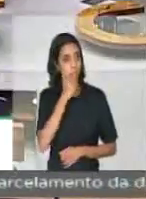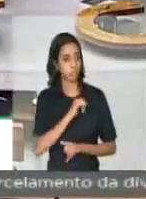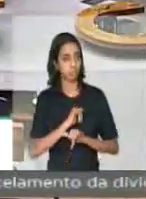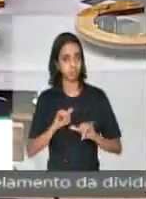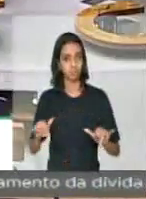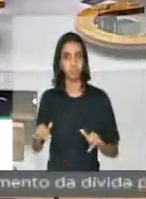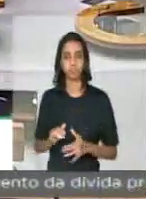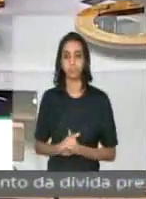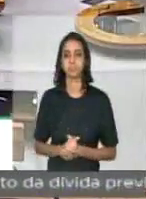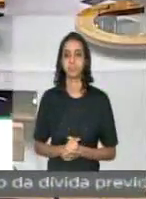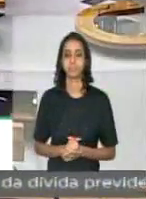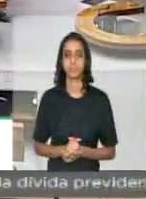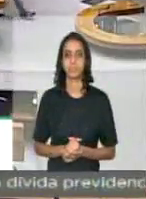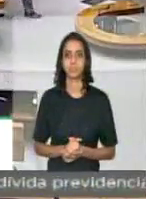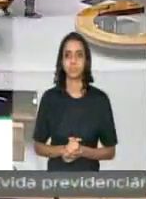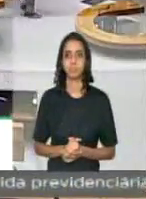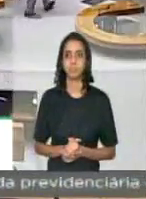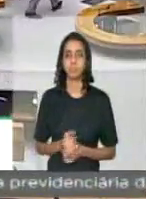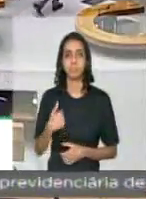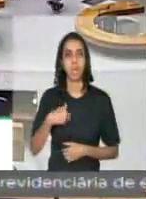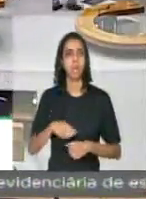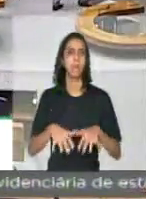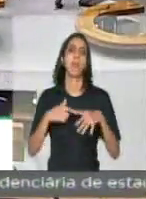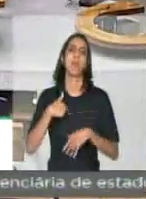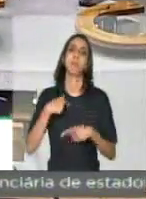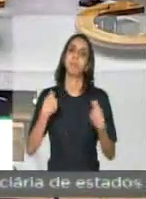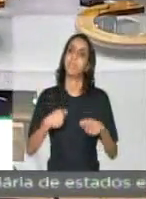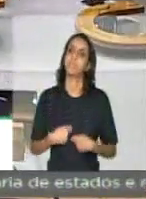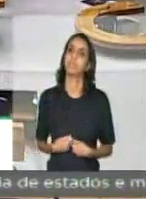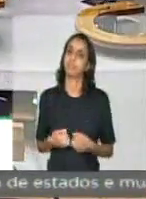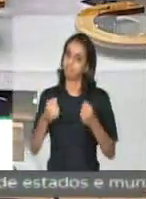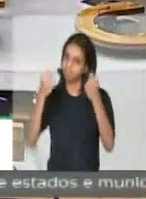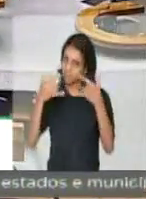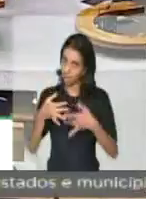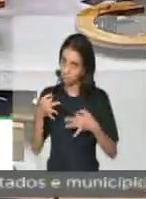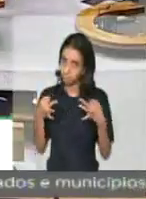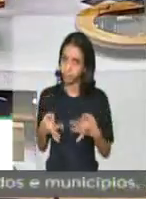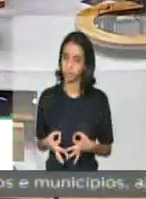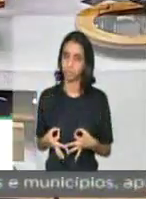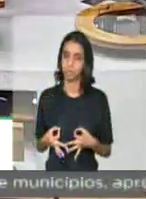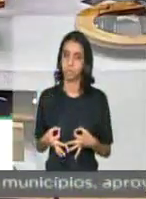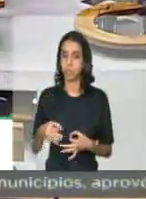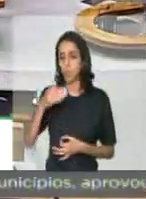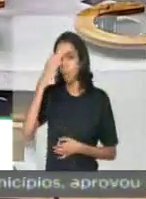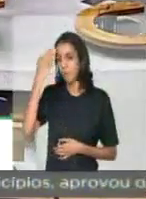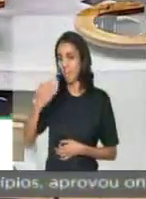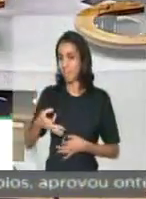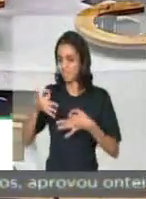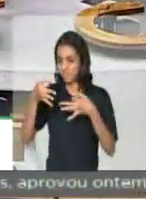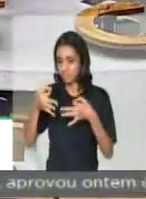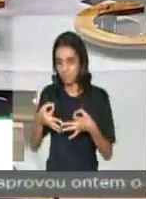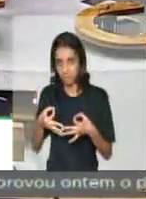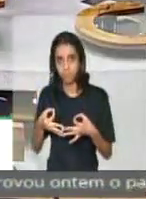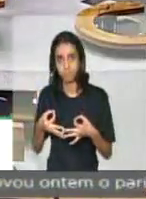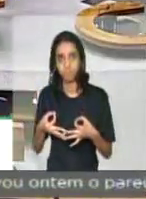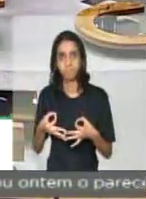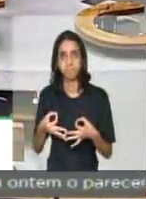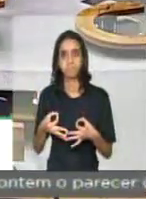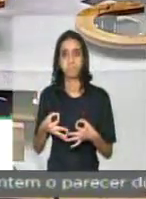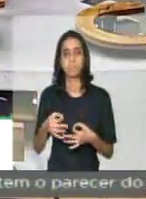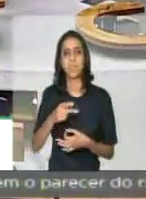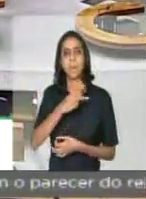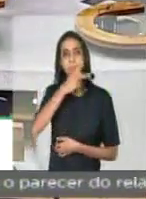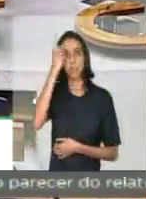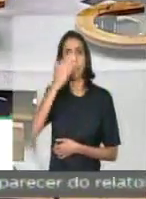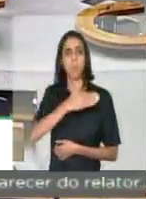Quero fazer justiça aqui no plenário da Câmara dos Deputados e fazer uma justa homenagem àquele que nos deixou há